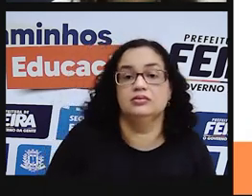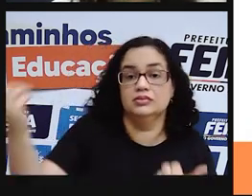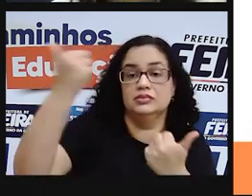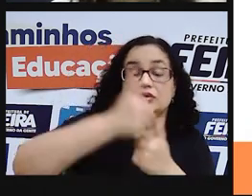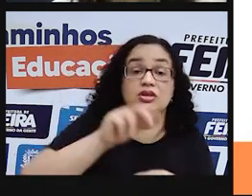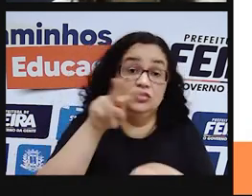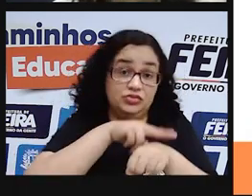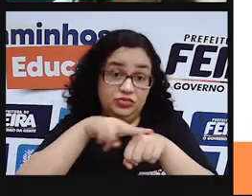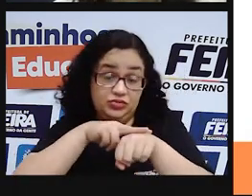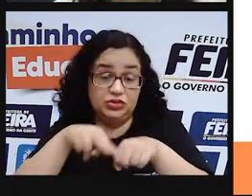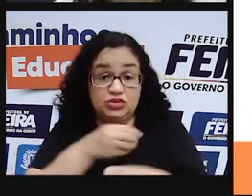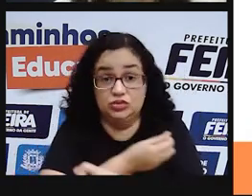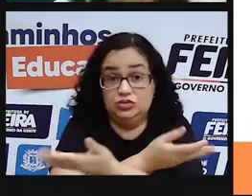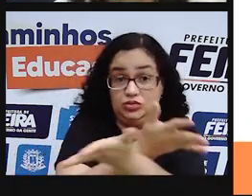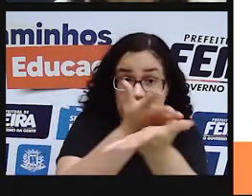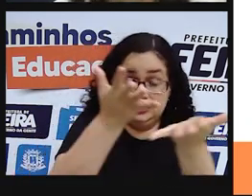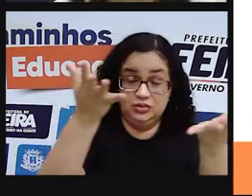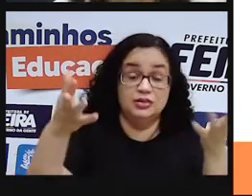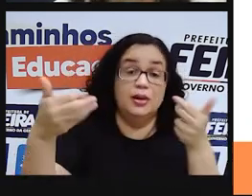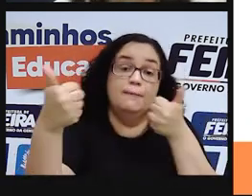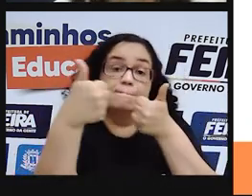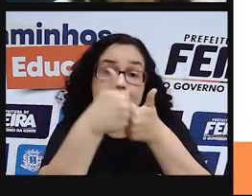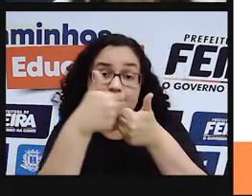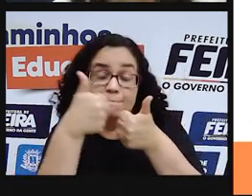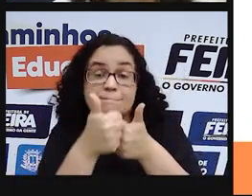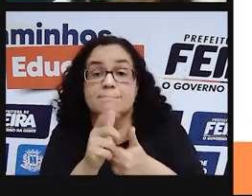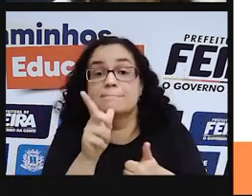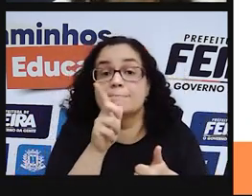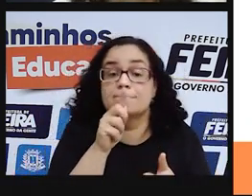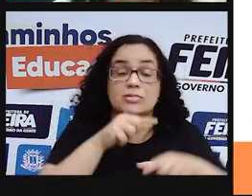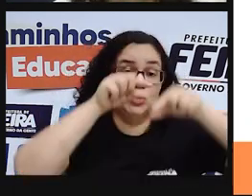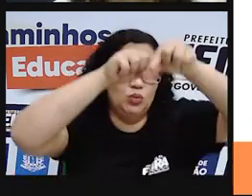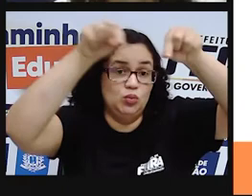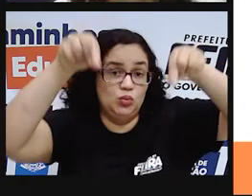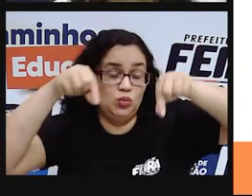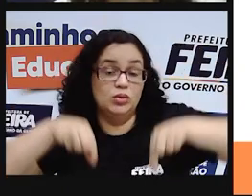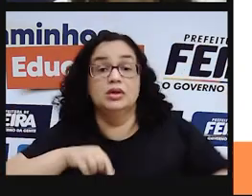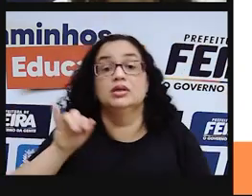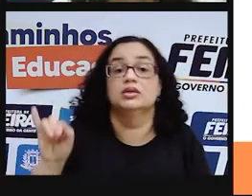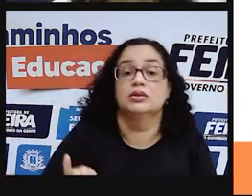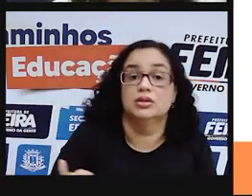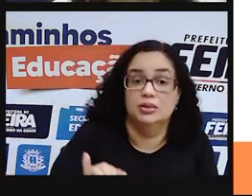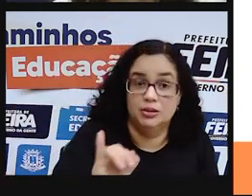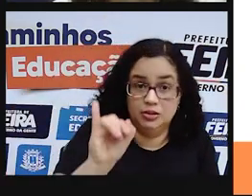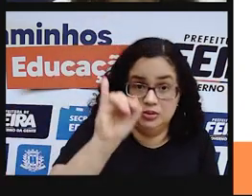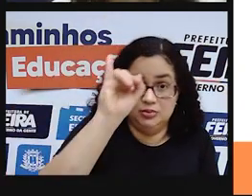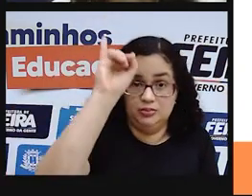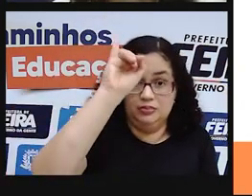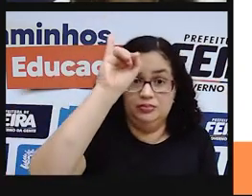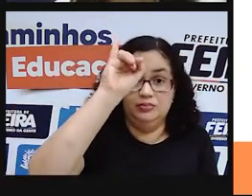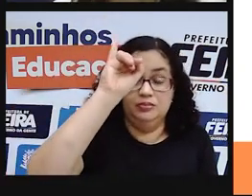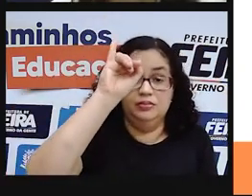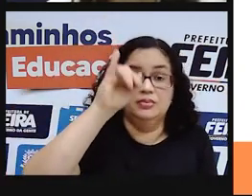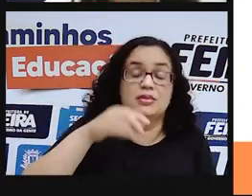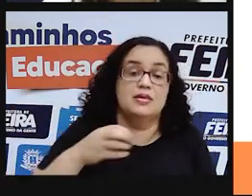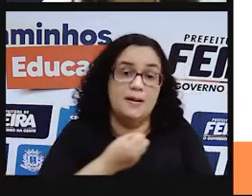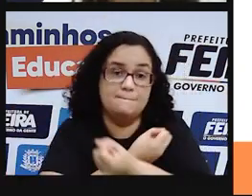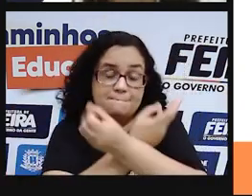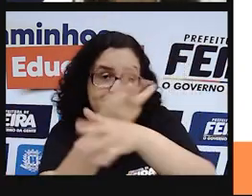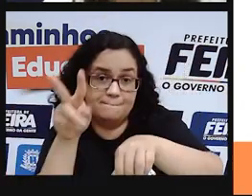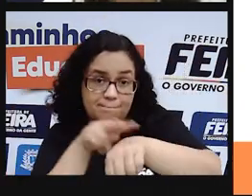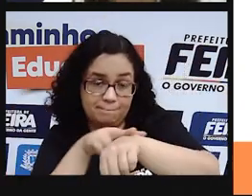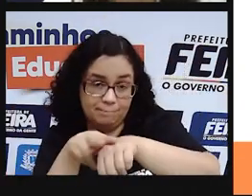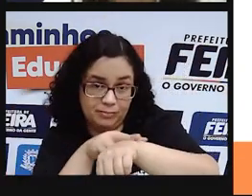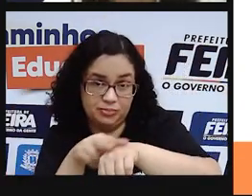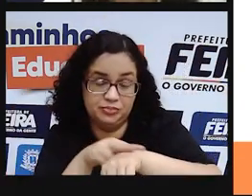recuperar a vegetação das proximidades da Lagoa é muito importante né a mata ciliar que é